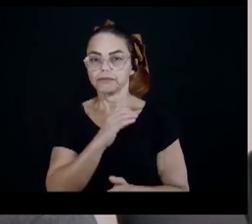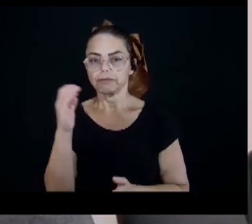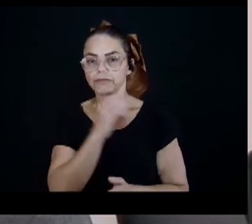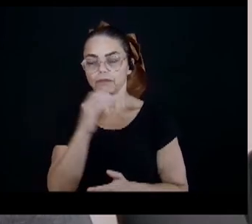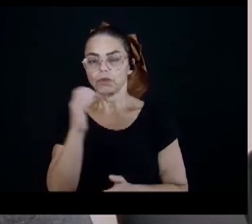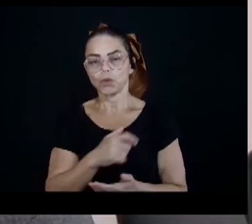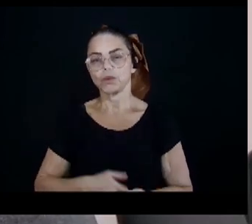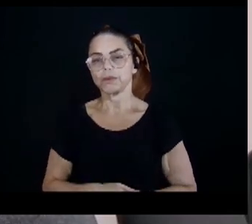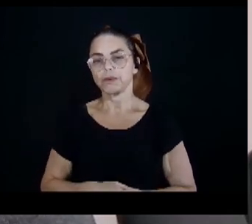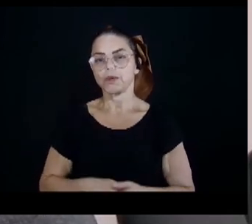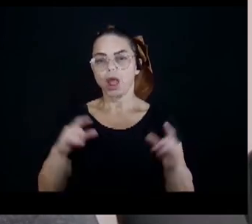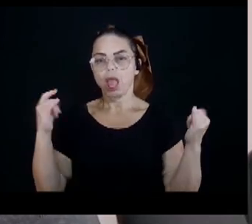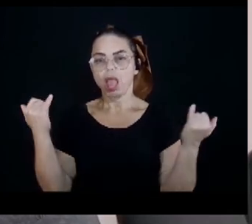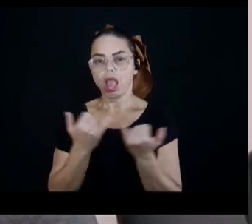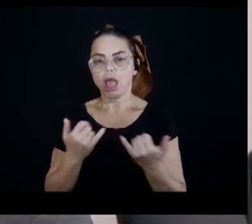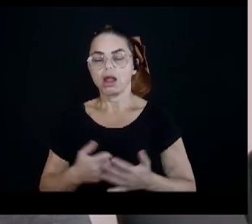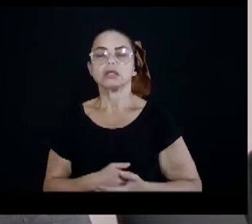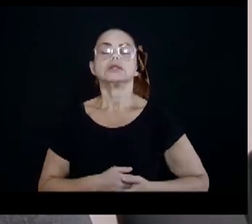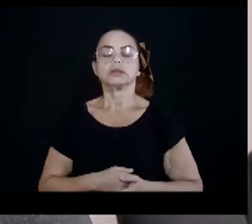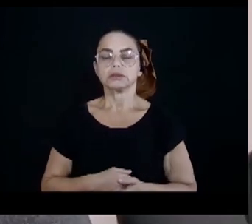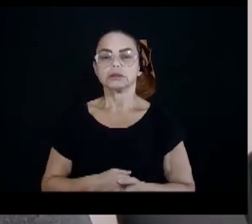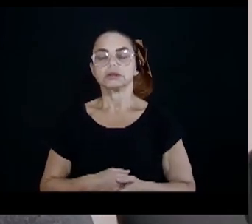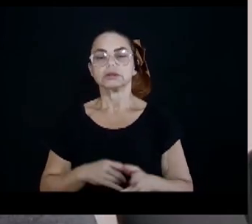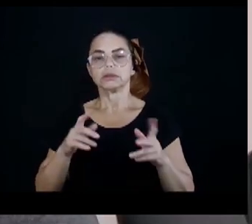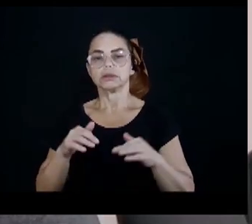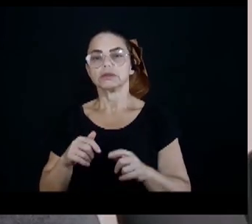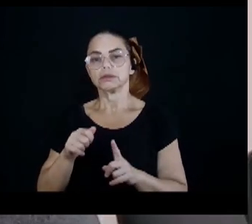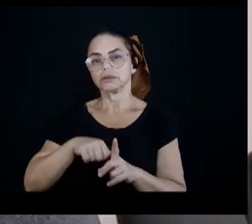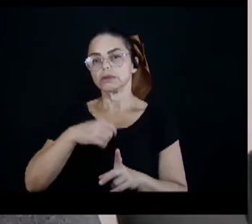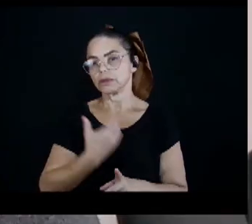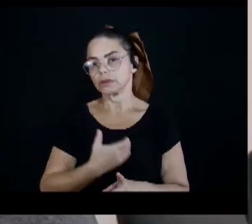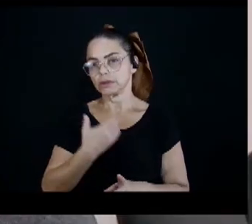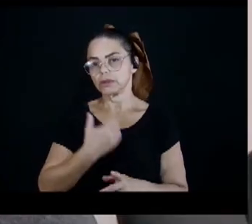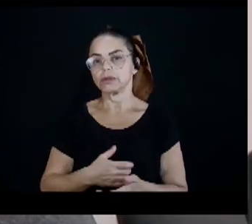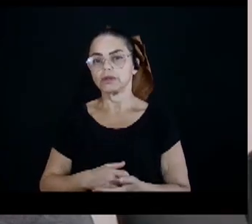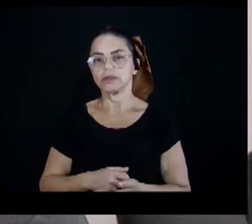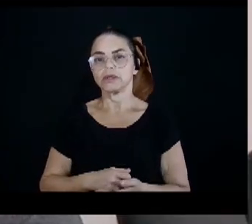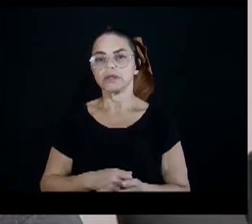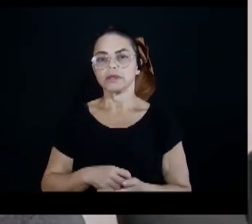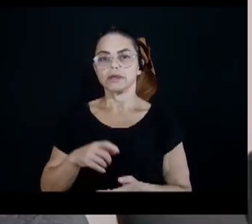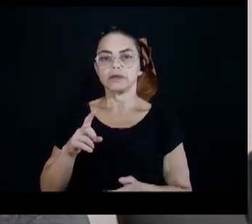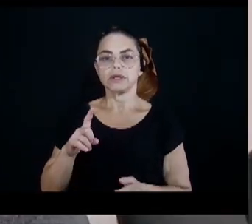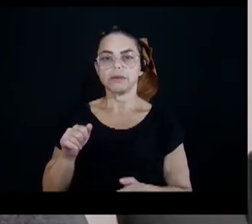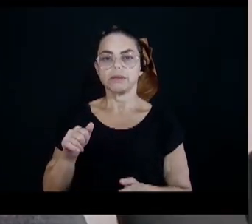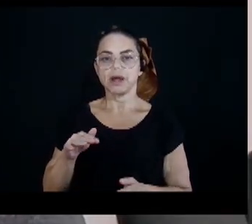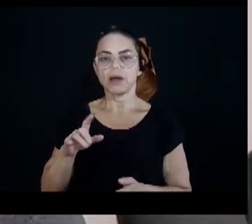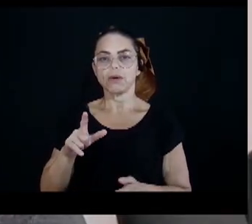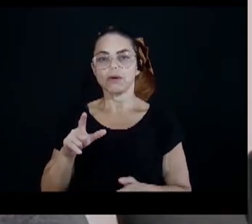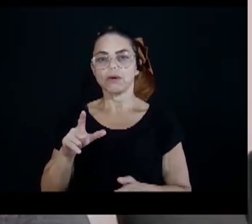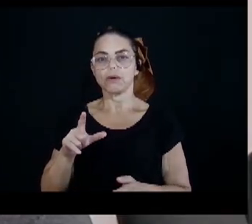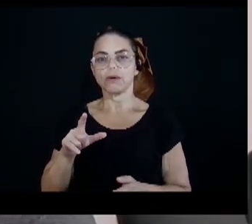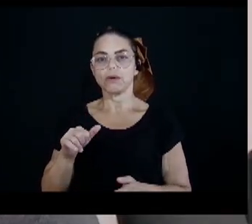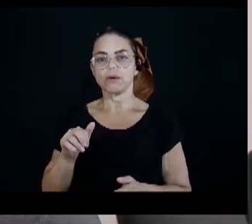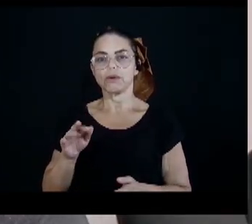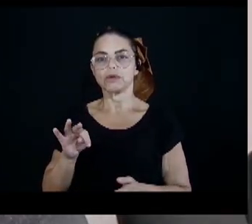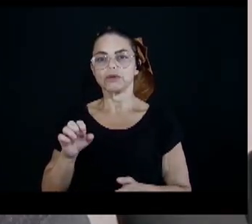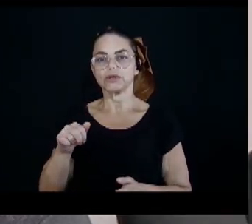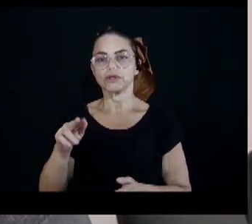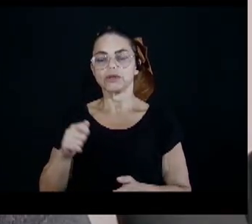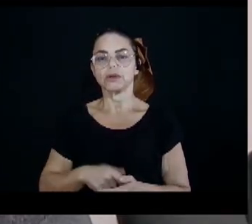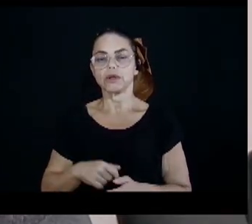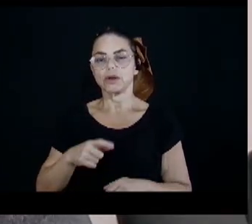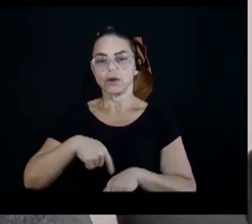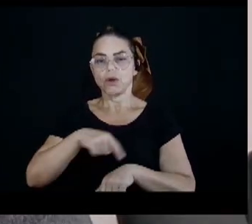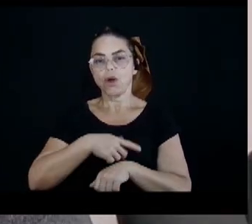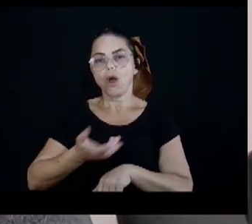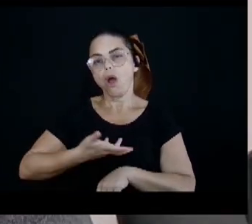né? Final do ano chega a retatrutide, que ele tem um terceiro componente que acelera o metabolismo sem a perda